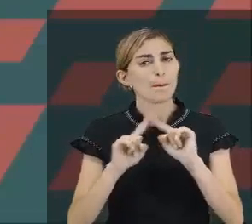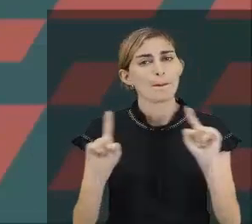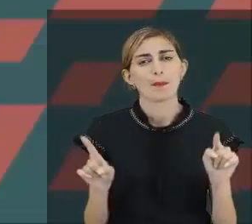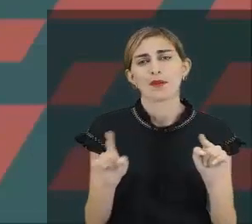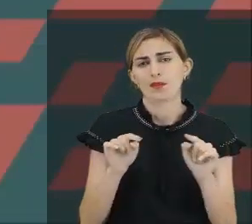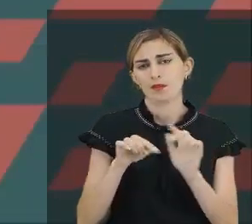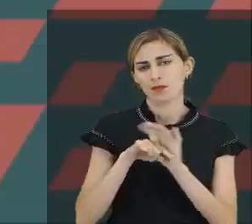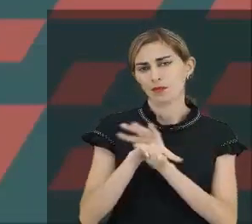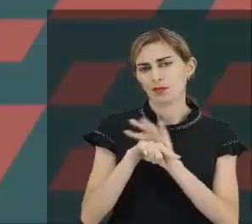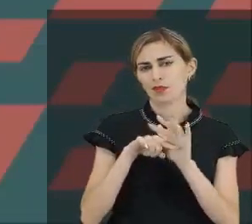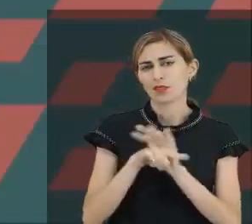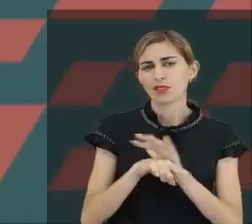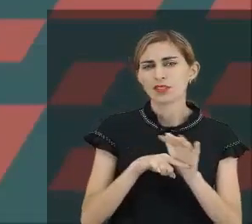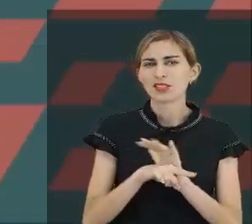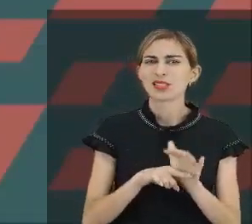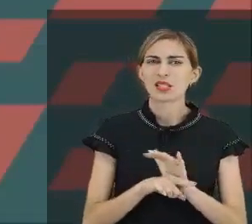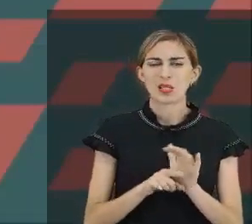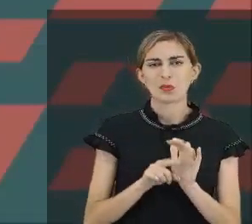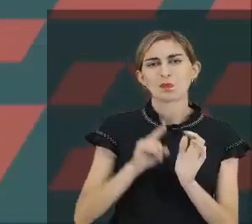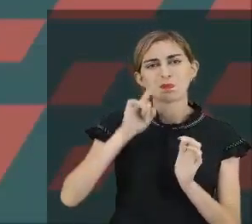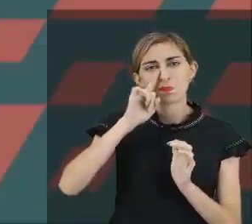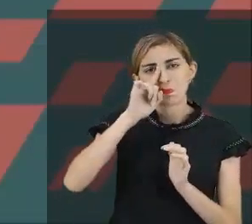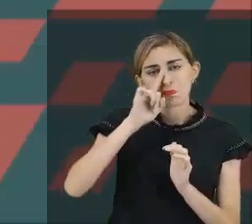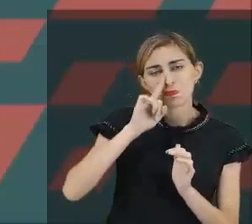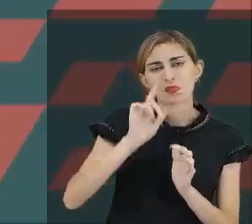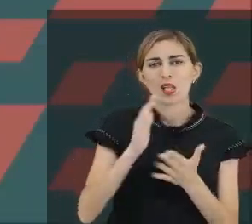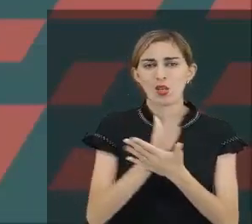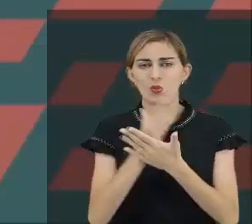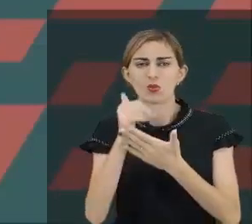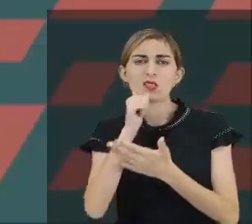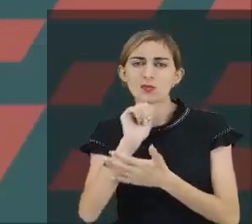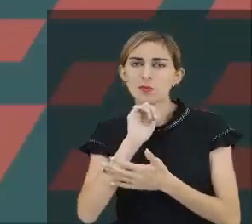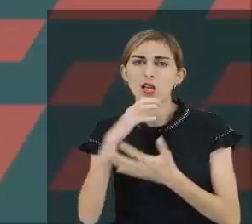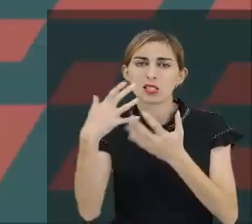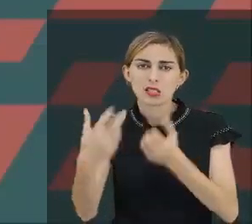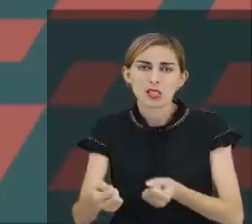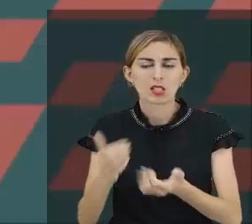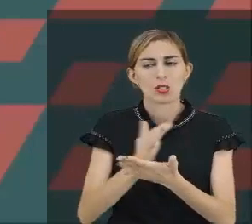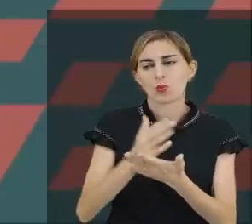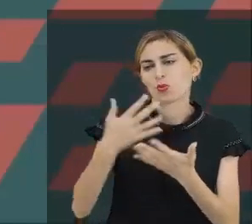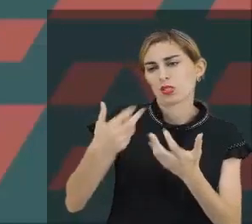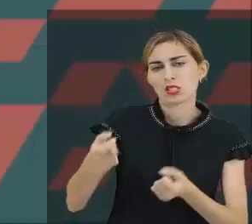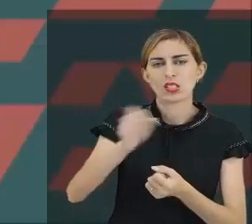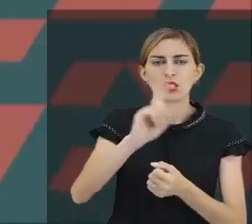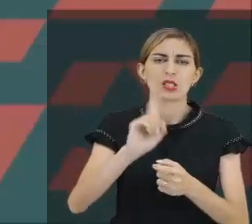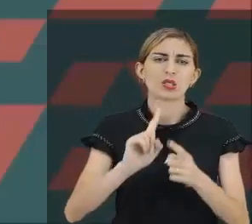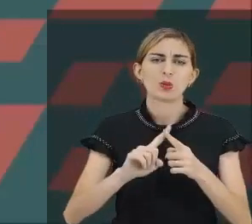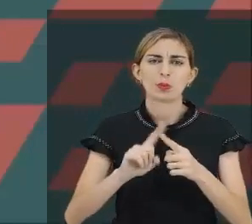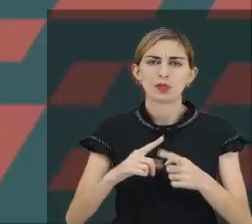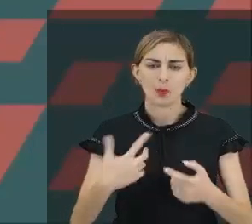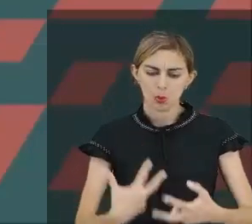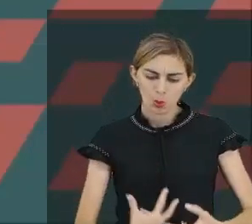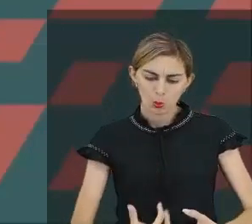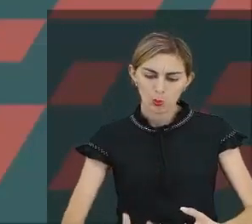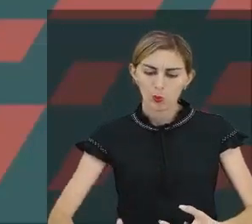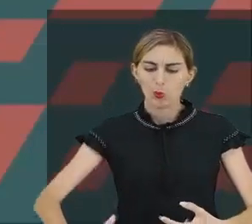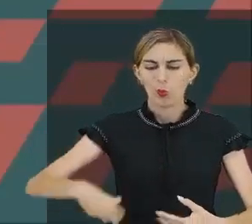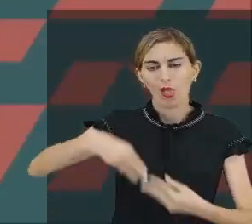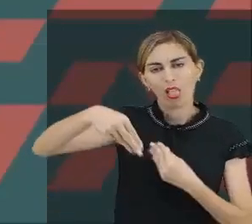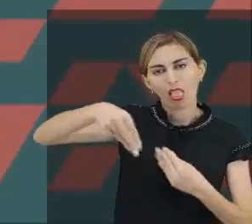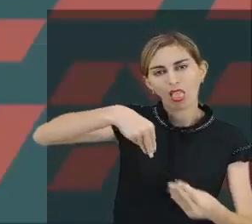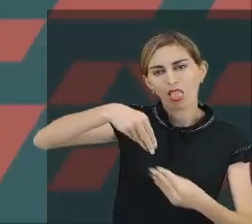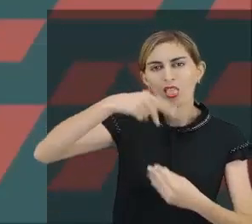mas esses exames eles são mais invasivos e algumas mães optam, outras não, porque envolve tirar o